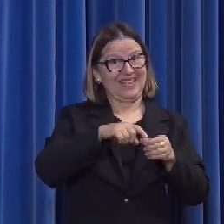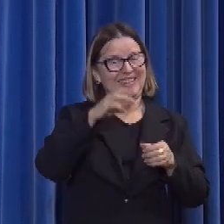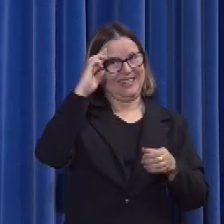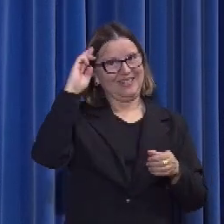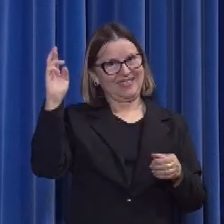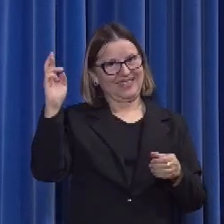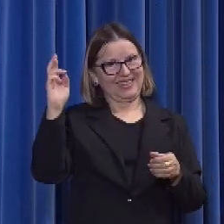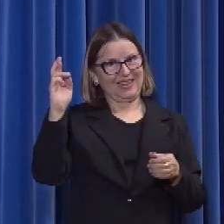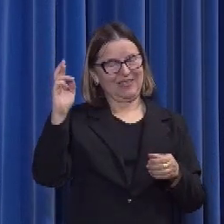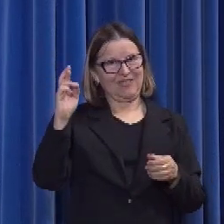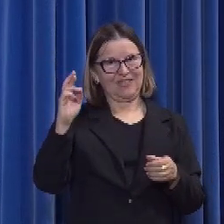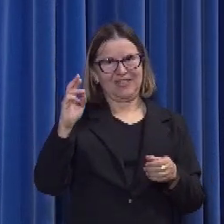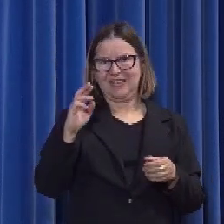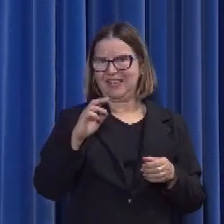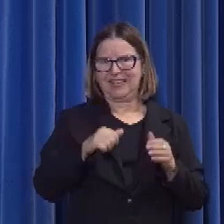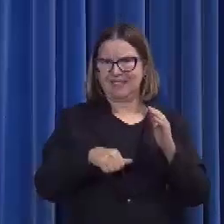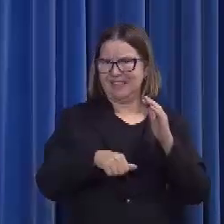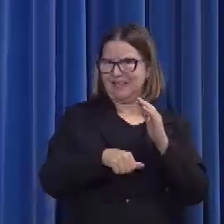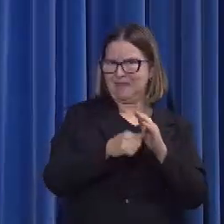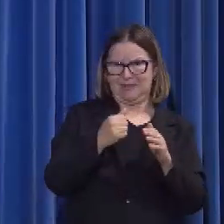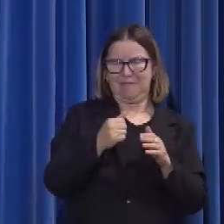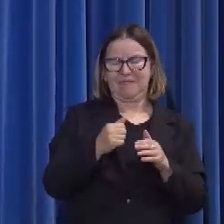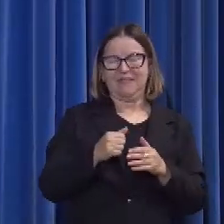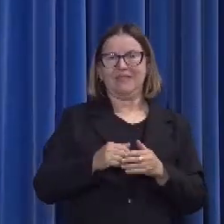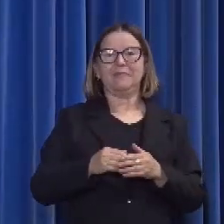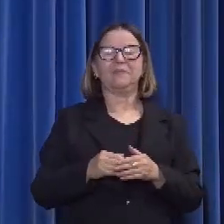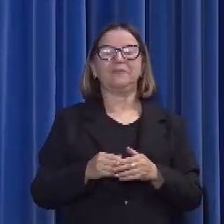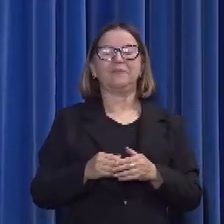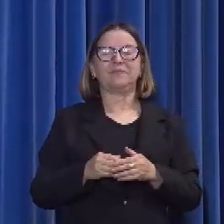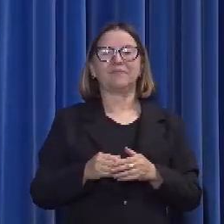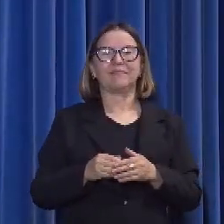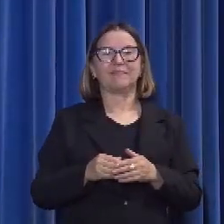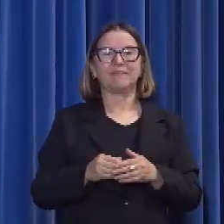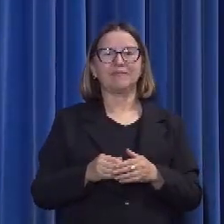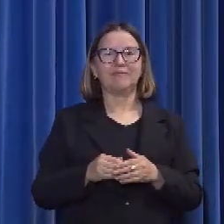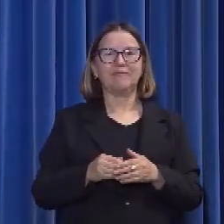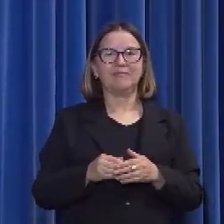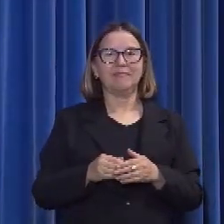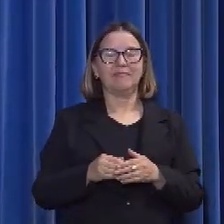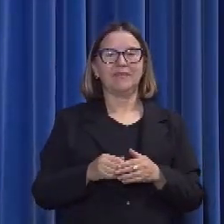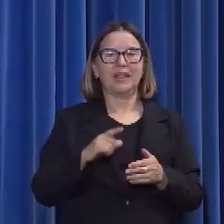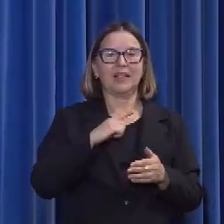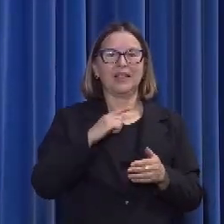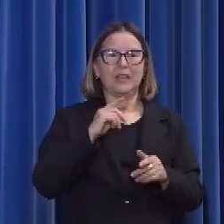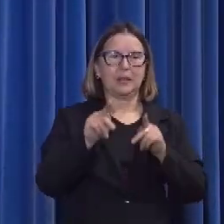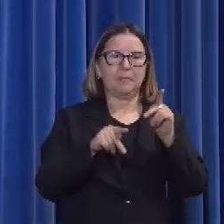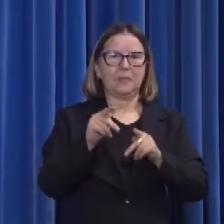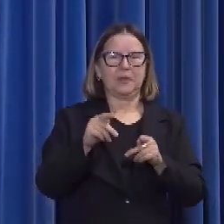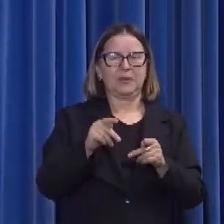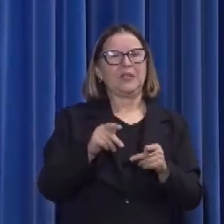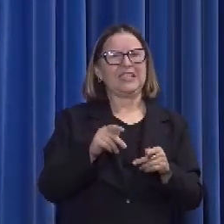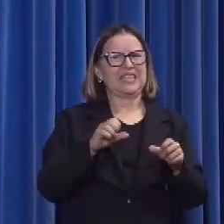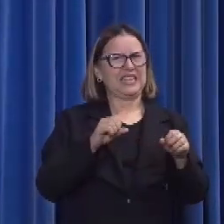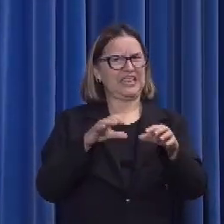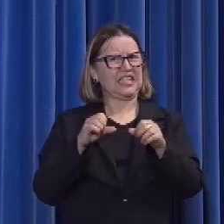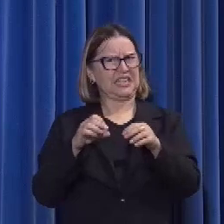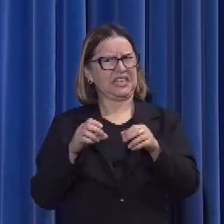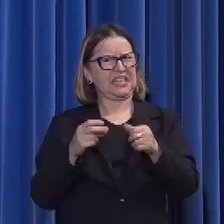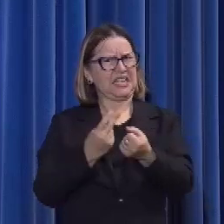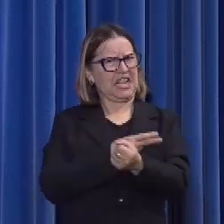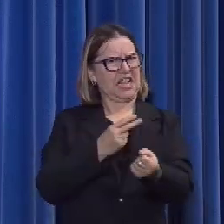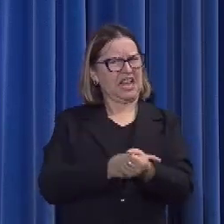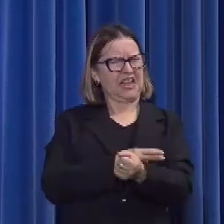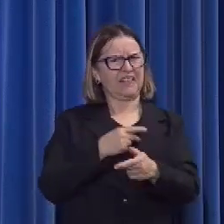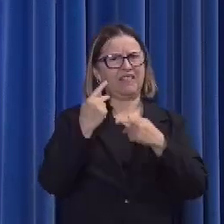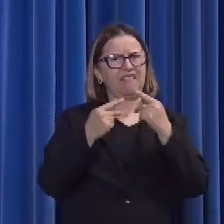dormem. Há alguns que ensinam de maneira equivocada que esse dormir